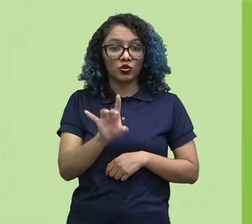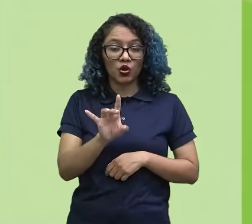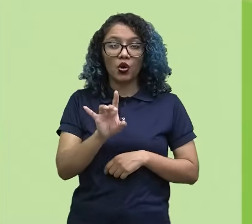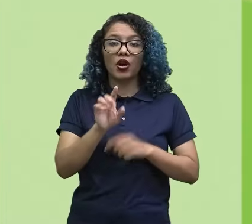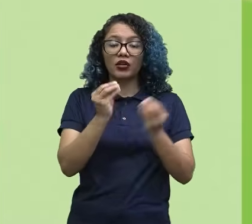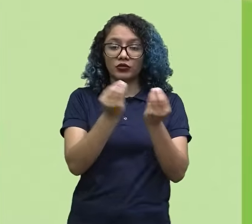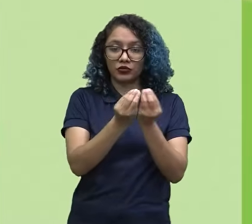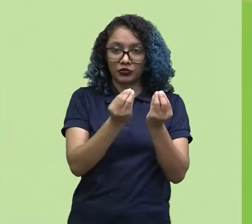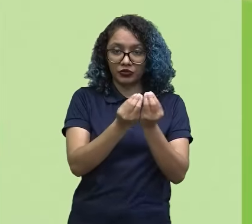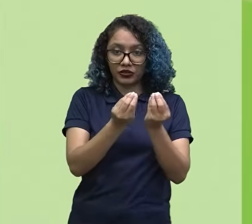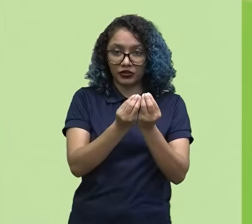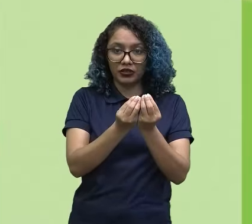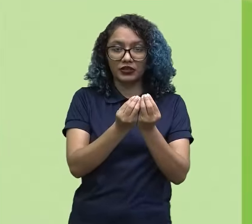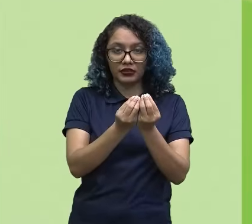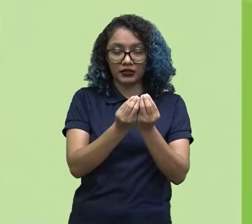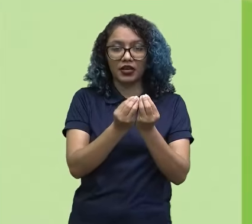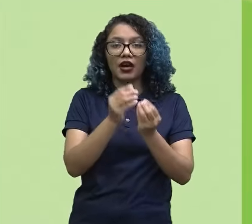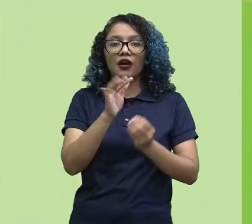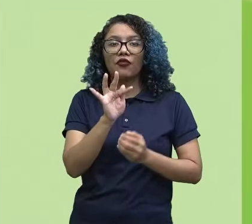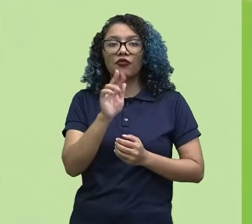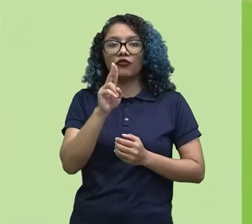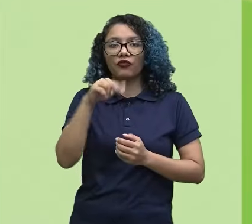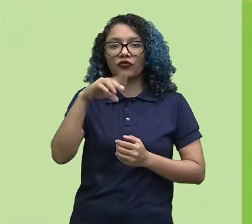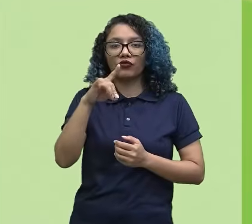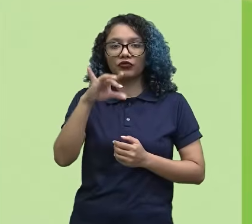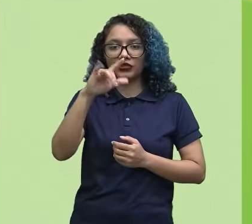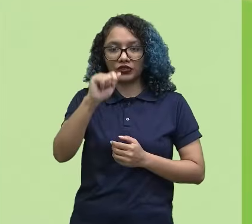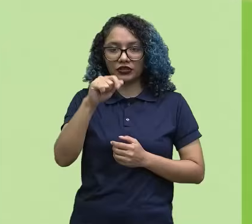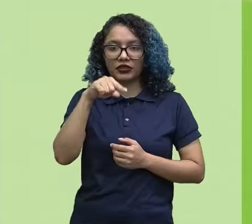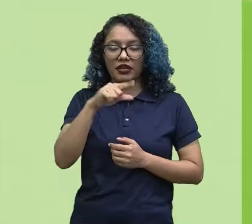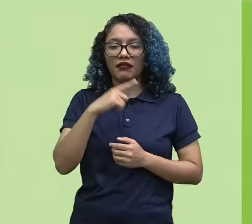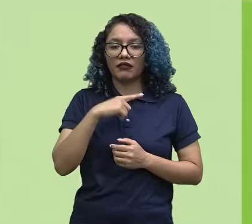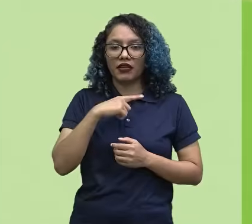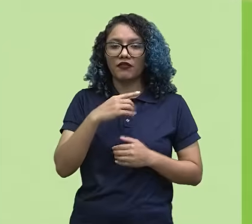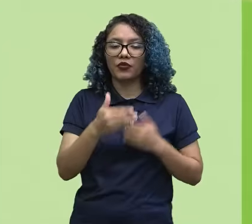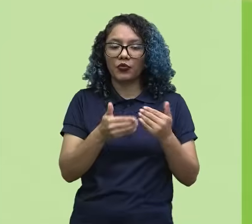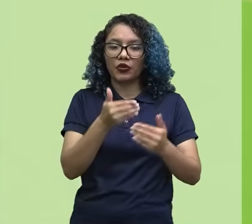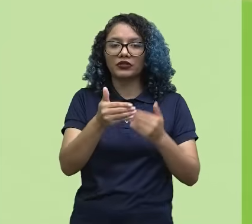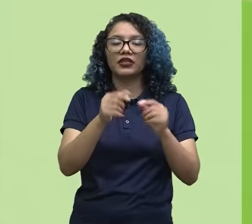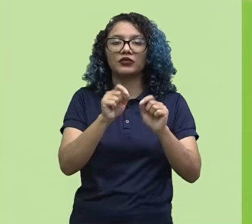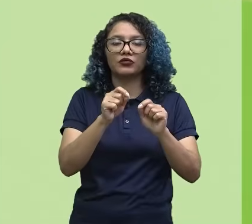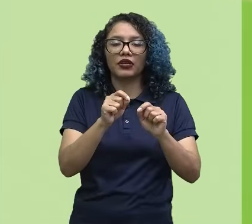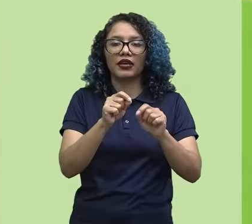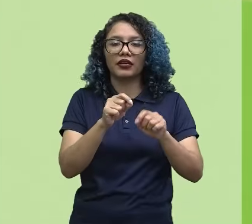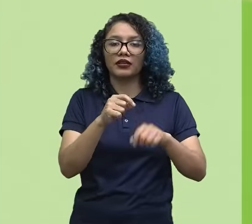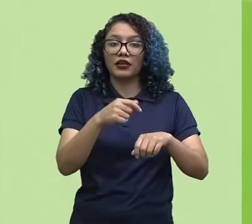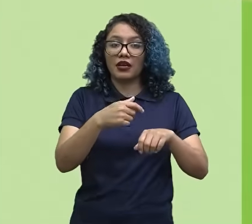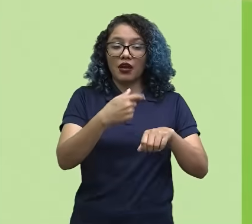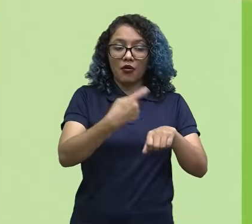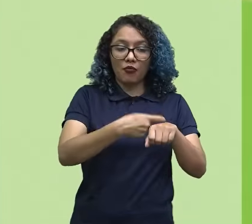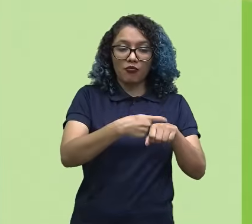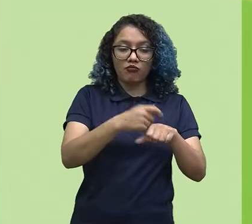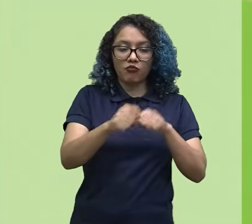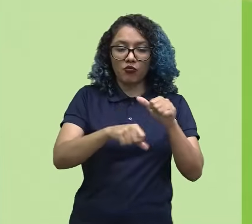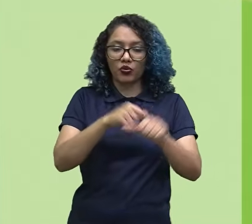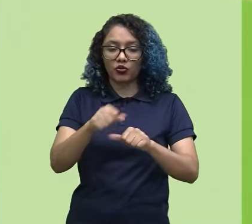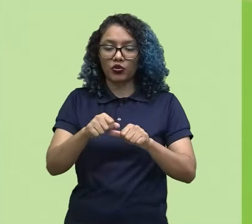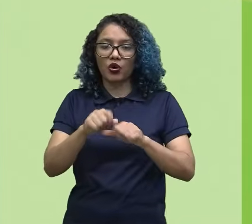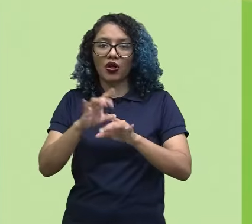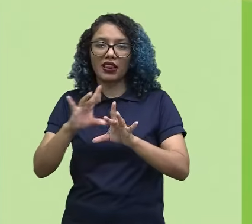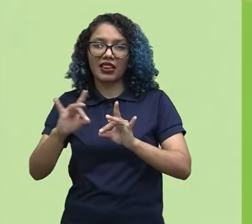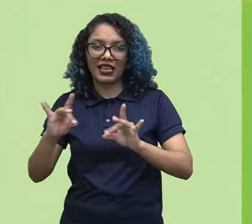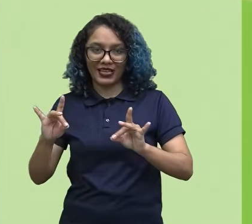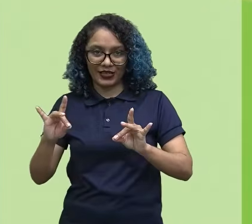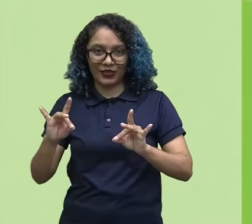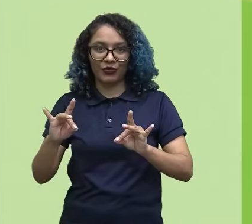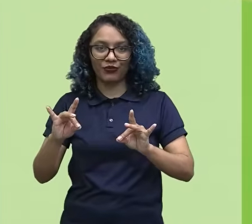em questão fundida, ou seja, aquela que passou pelo processo de fusão. Deixou de ser sólido para ser líquido, né?